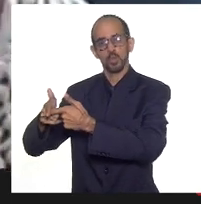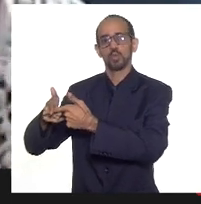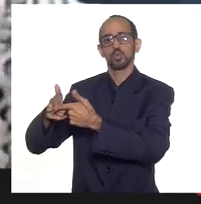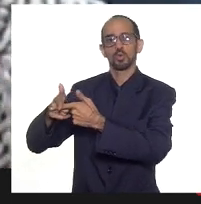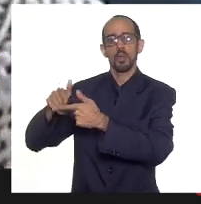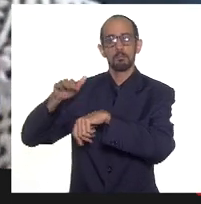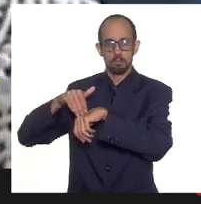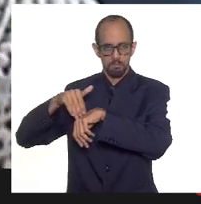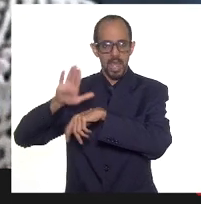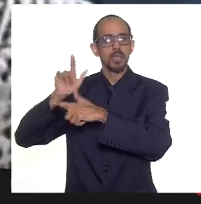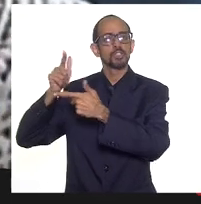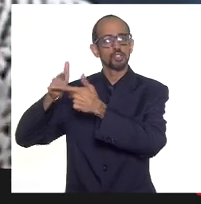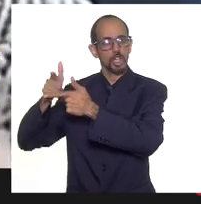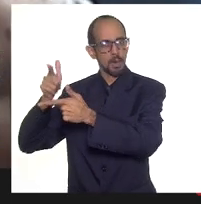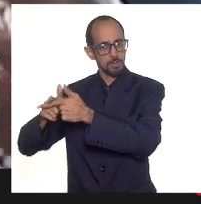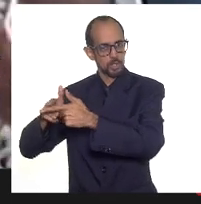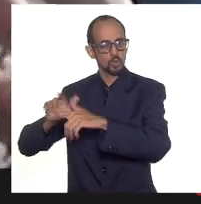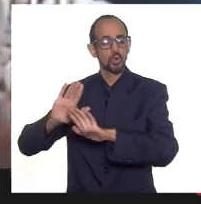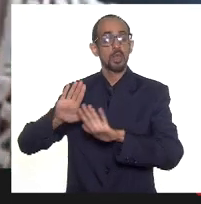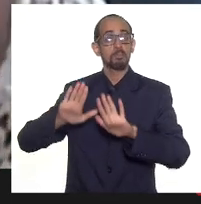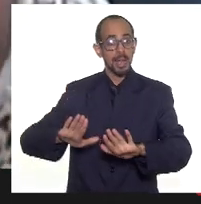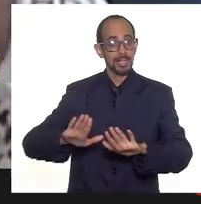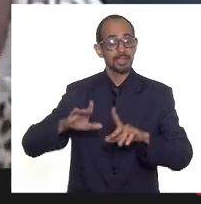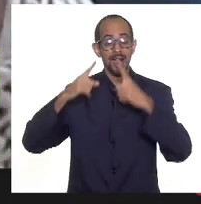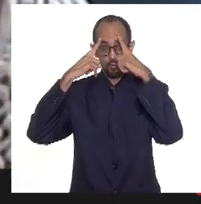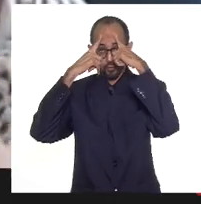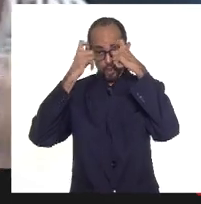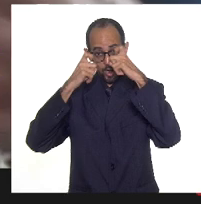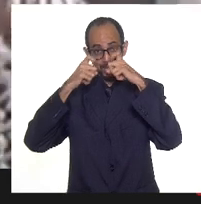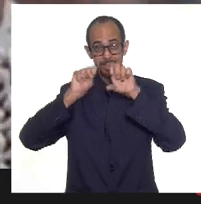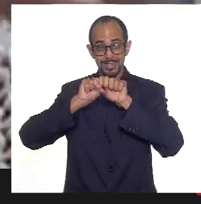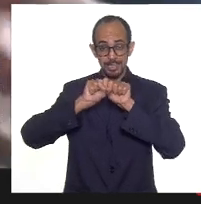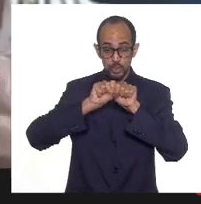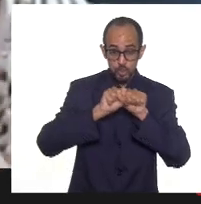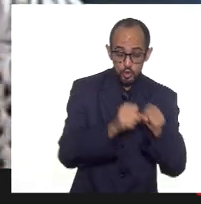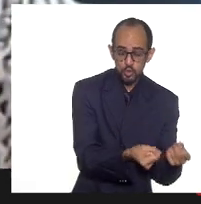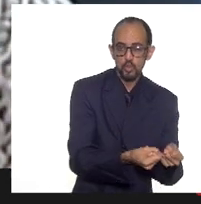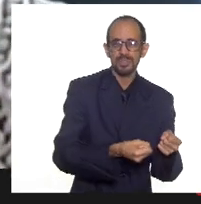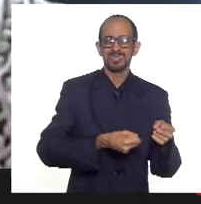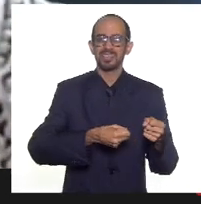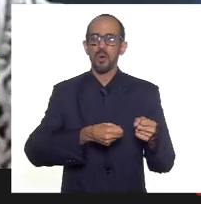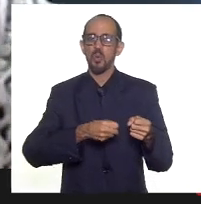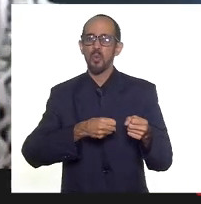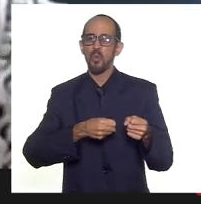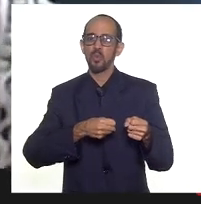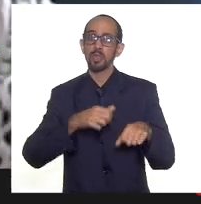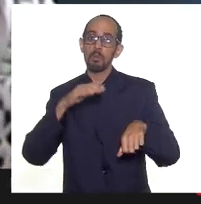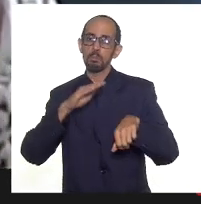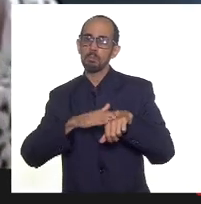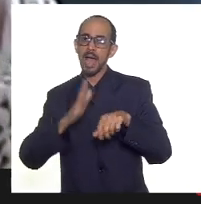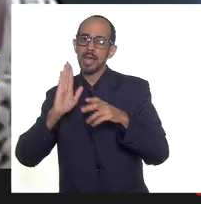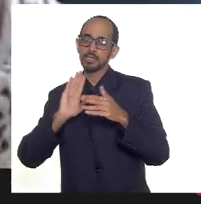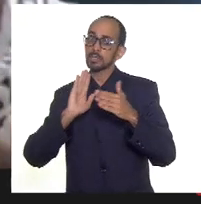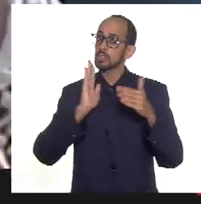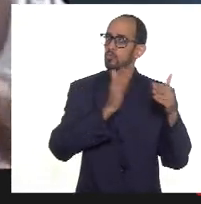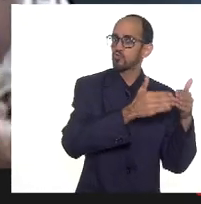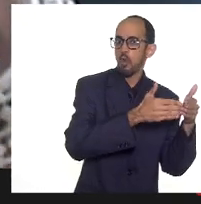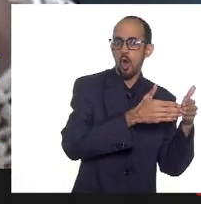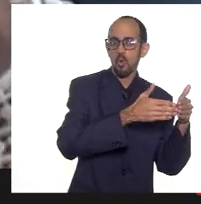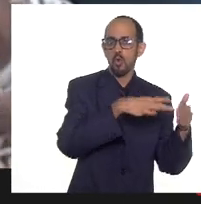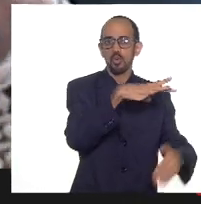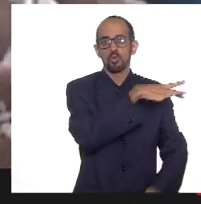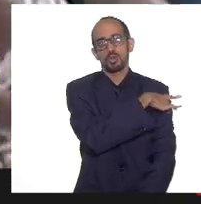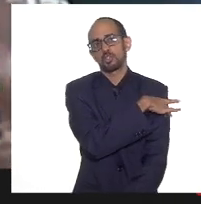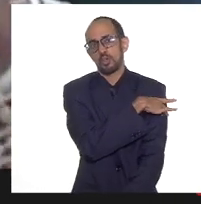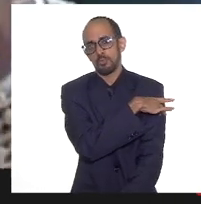quis dizer é que as violências, as destruições de terreiro, elas estão mais dirigidas ao candomblé por